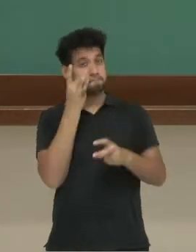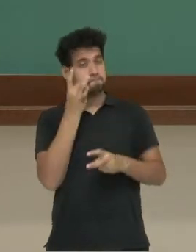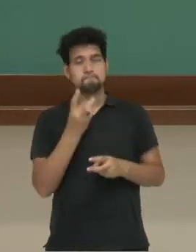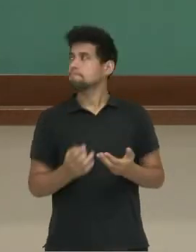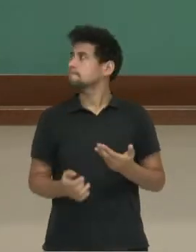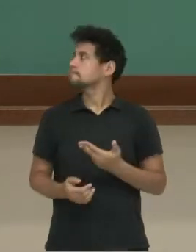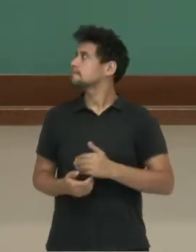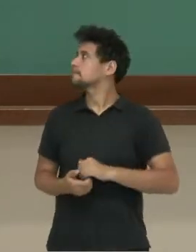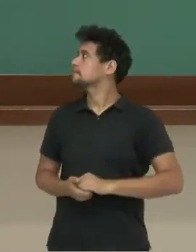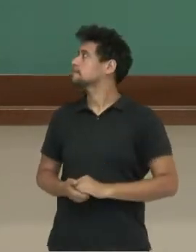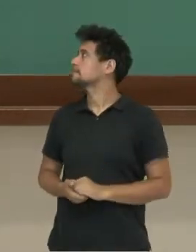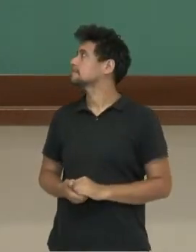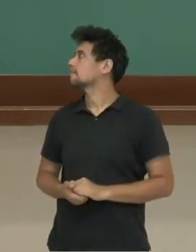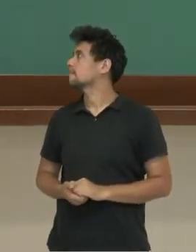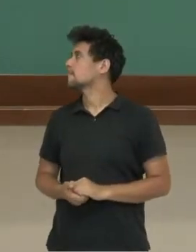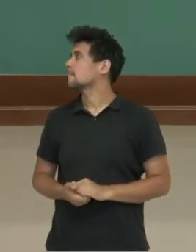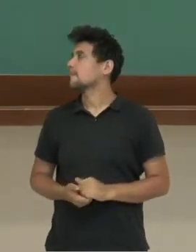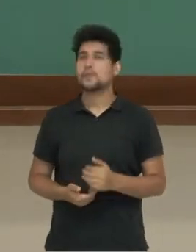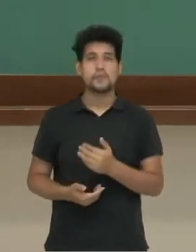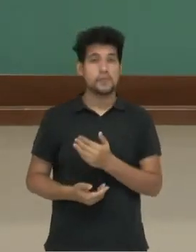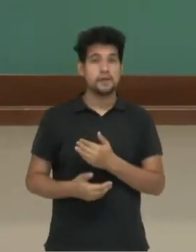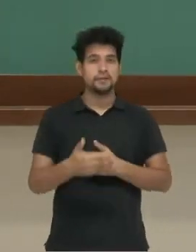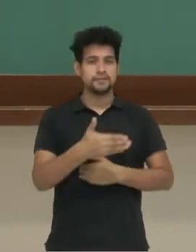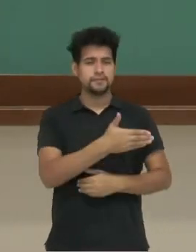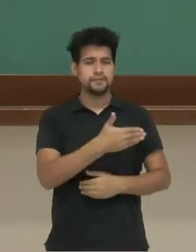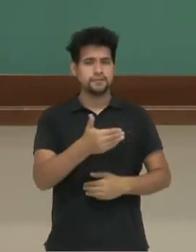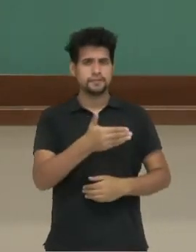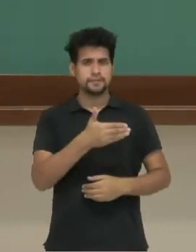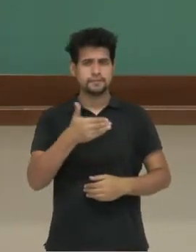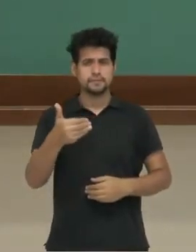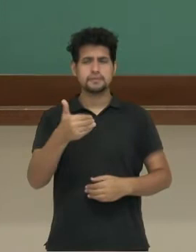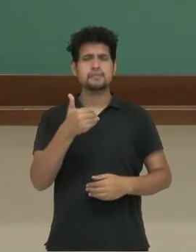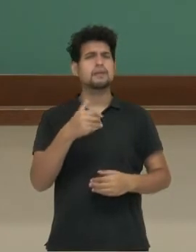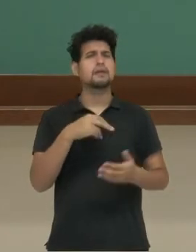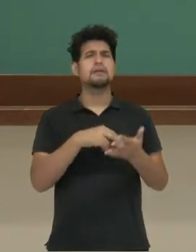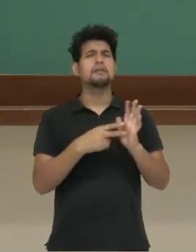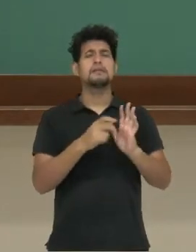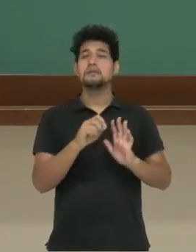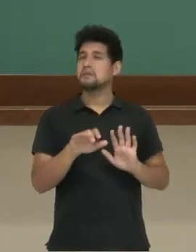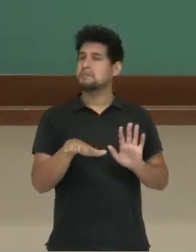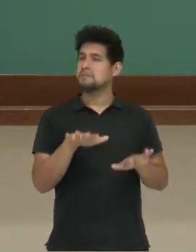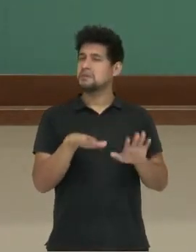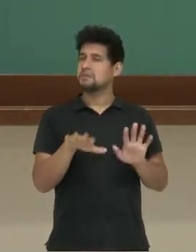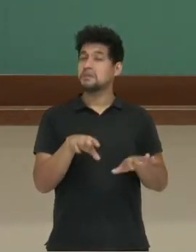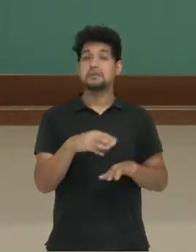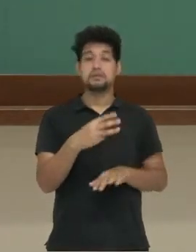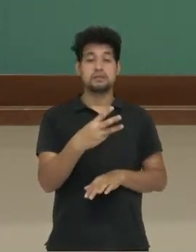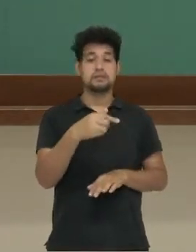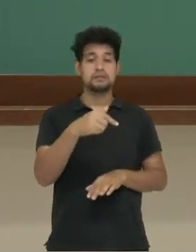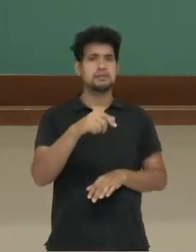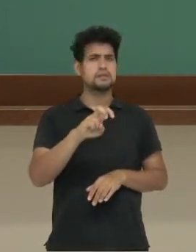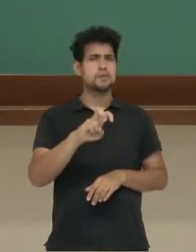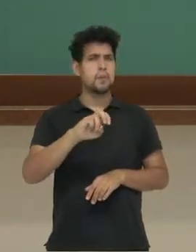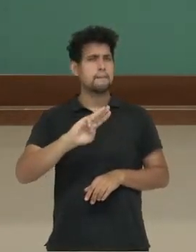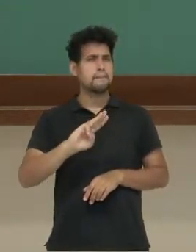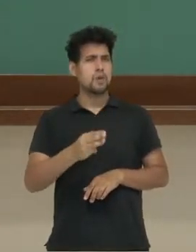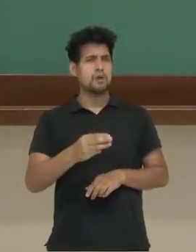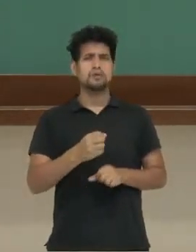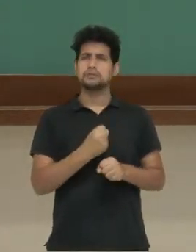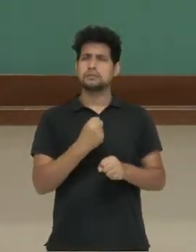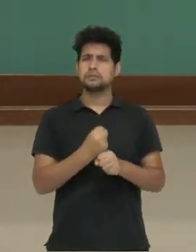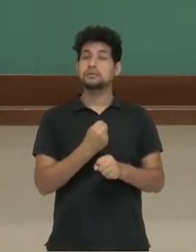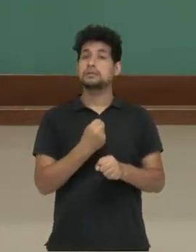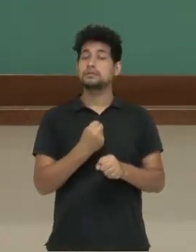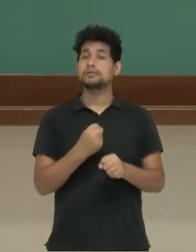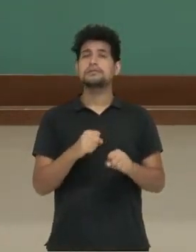né? Esse peixe pré-histórico, ele data mais ou menos de 375 milhões de anos e